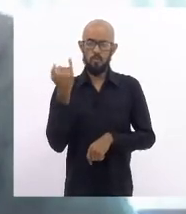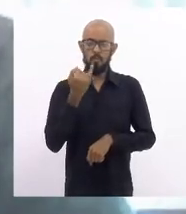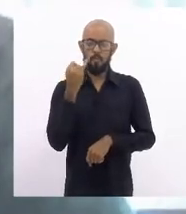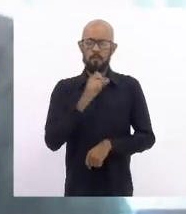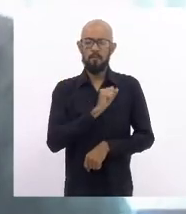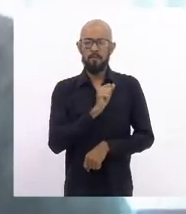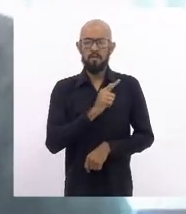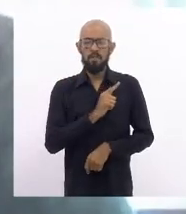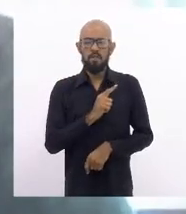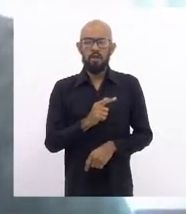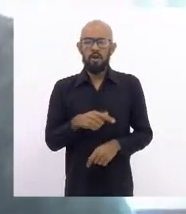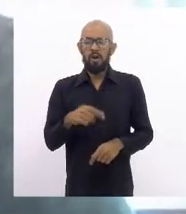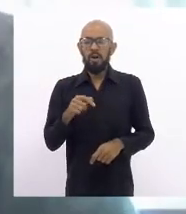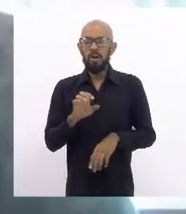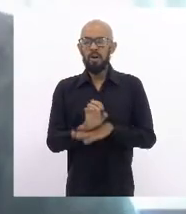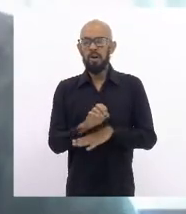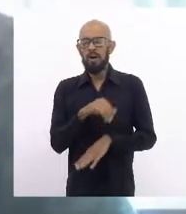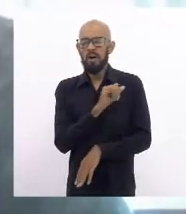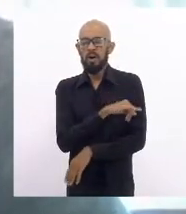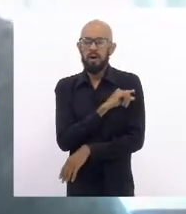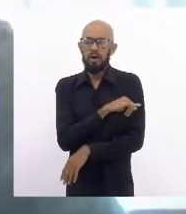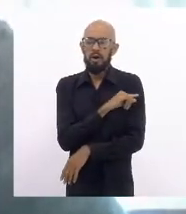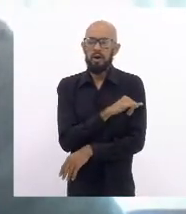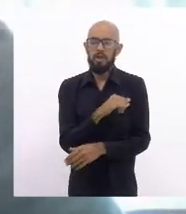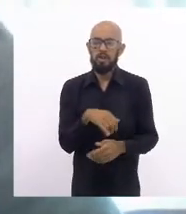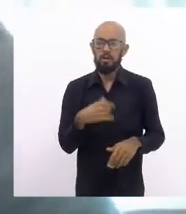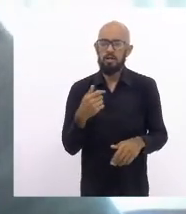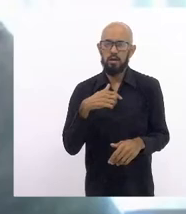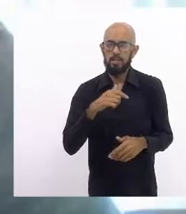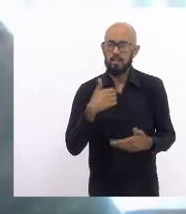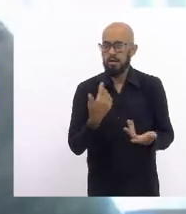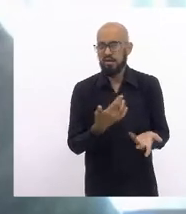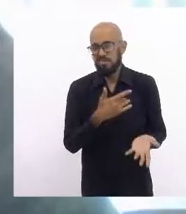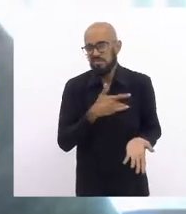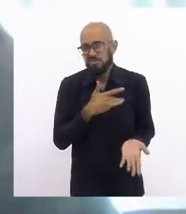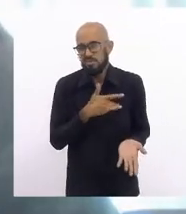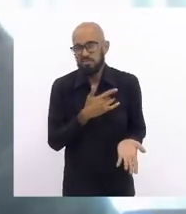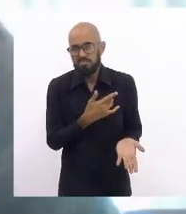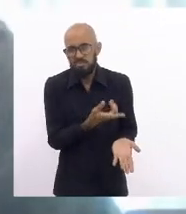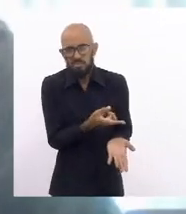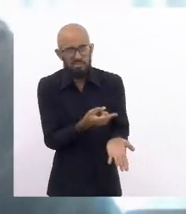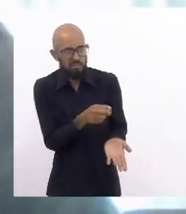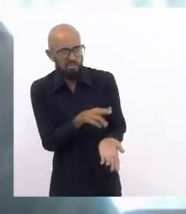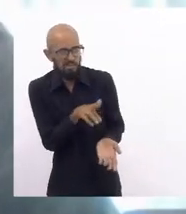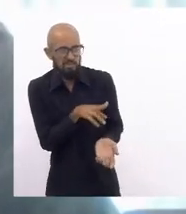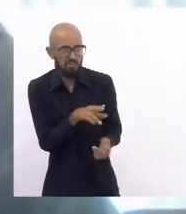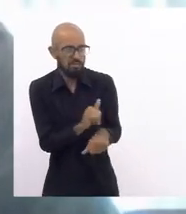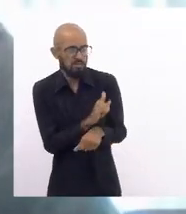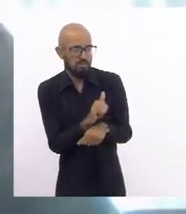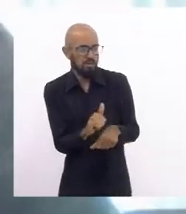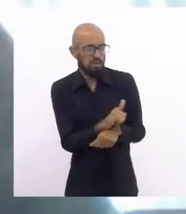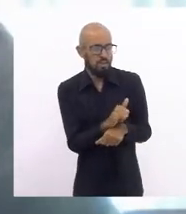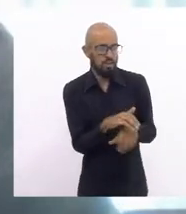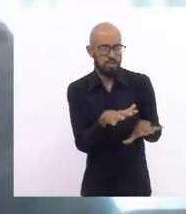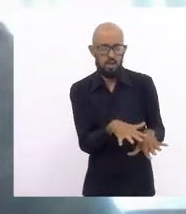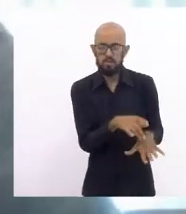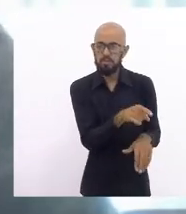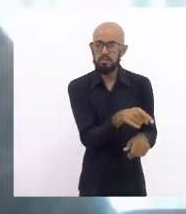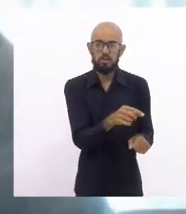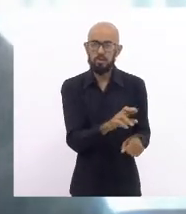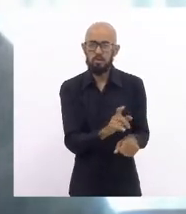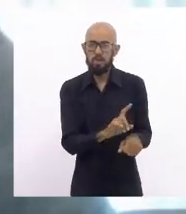e para o estado do Rio de Janeiro. Então, eu lamento que se use esses artifícios regimentais para um projeto que não está no campo da disputa